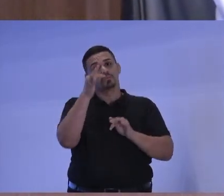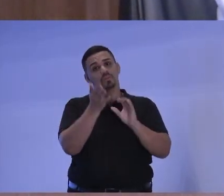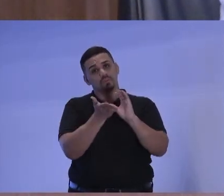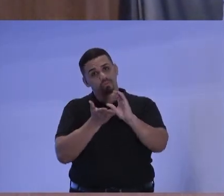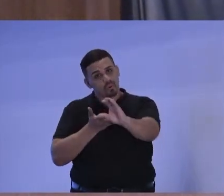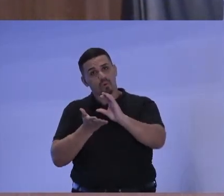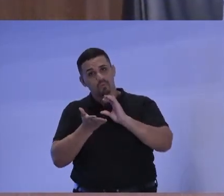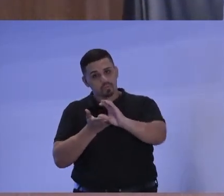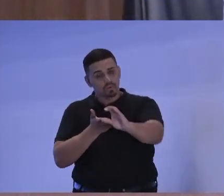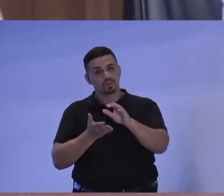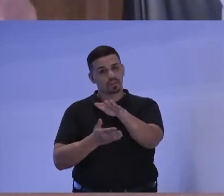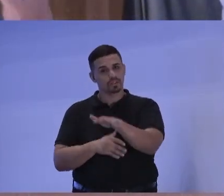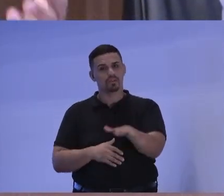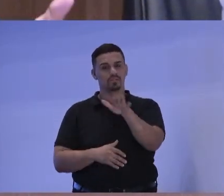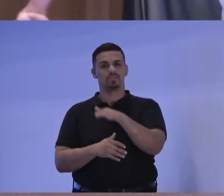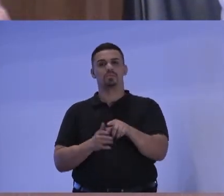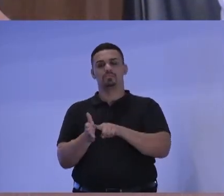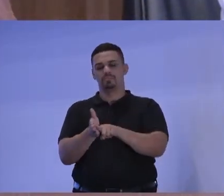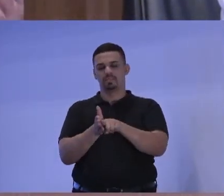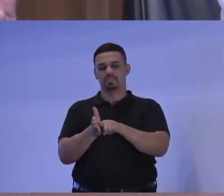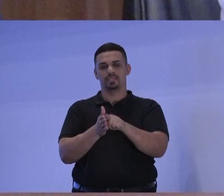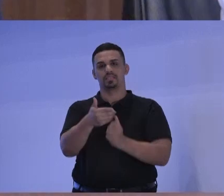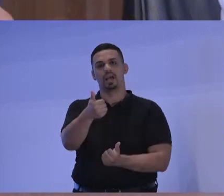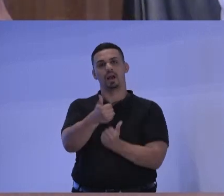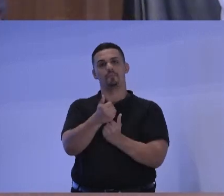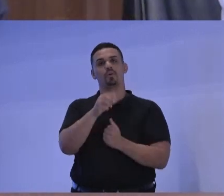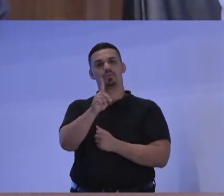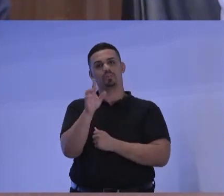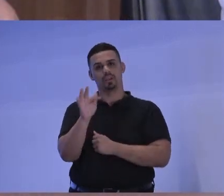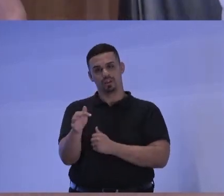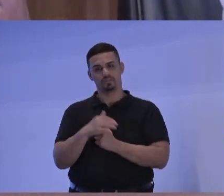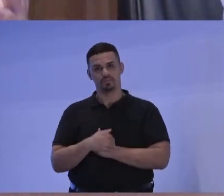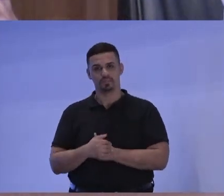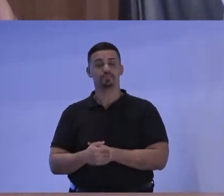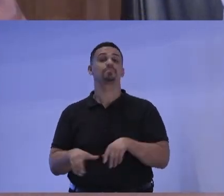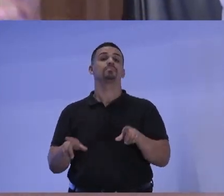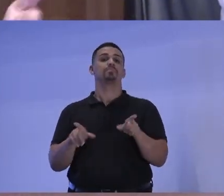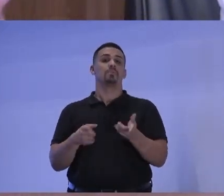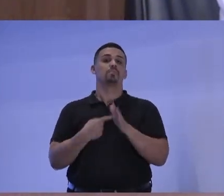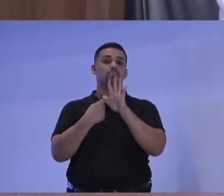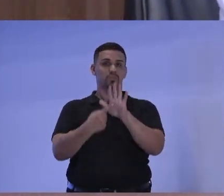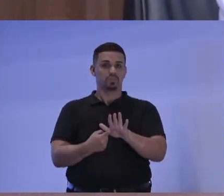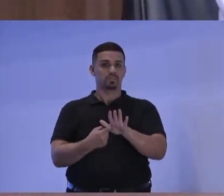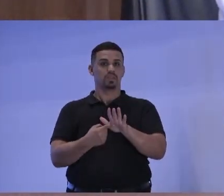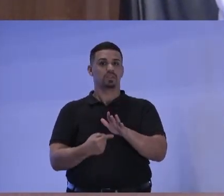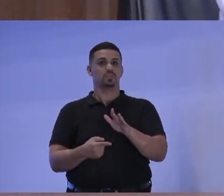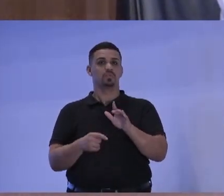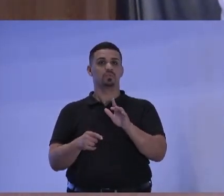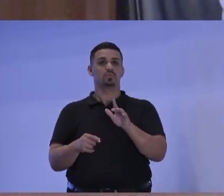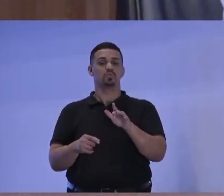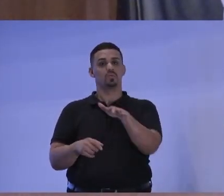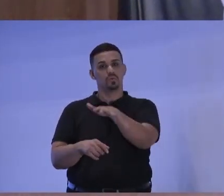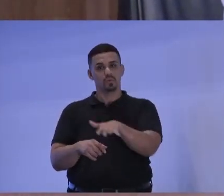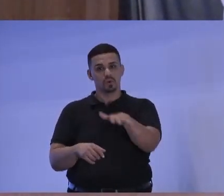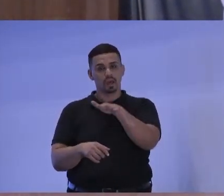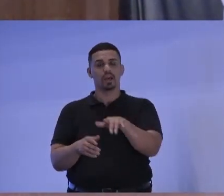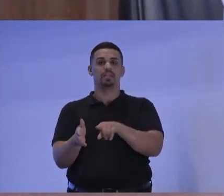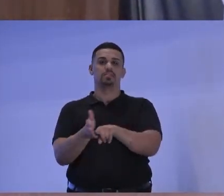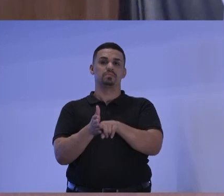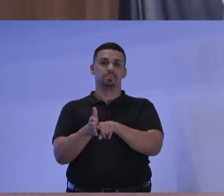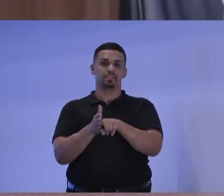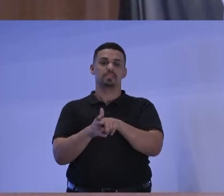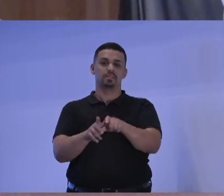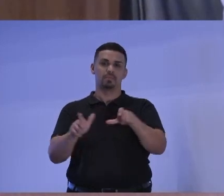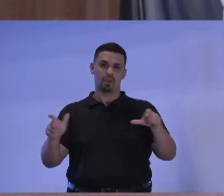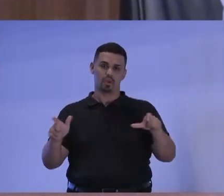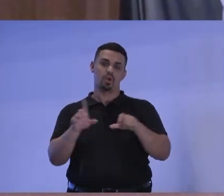Apoio à Pesquisa do Distrito Federal, reforçando a possibilidade de pesquisa envolvendo a nossa comunidade médica que atua na área também